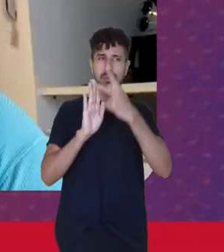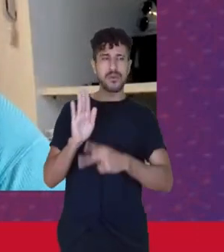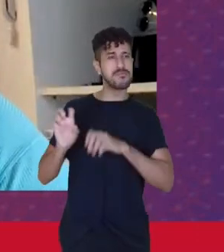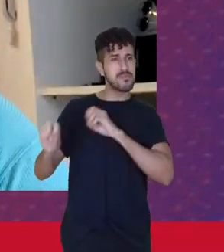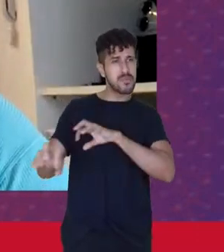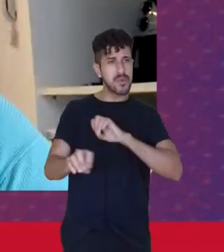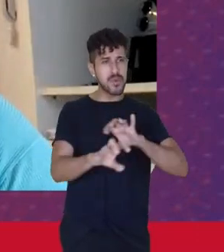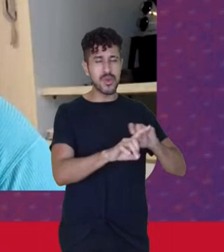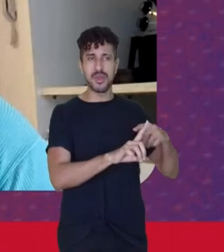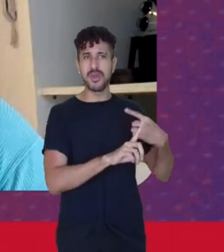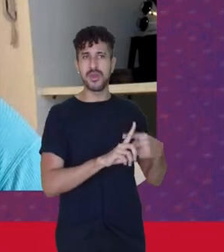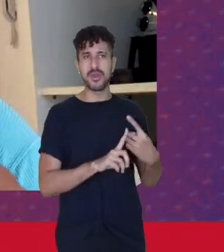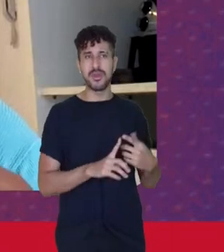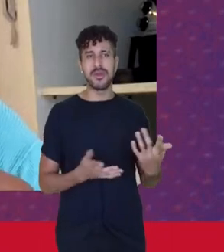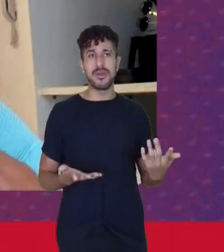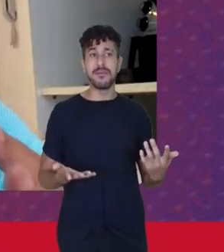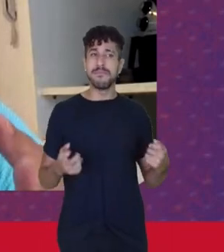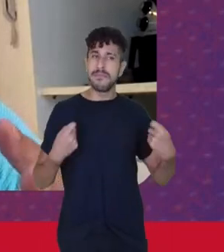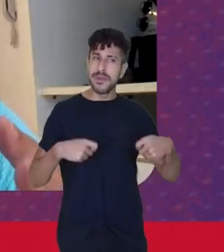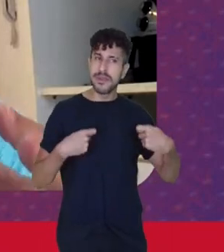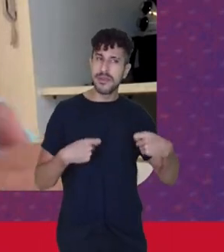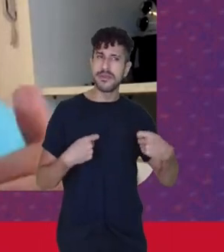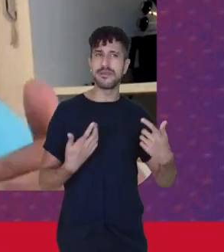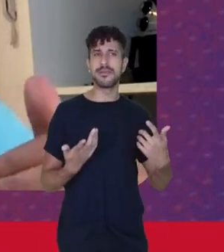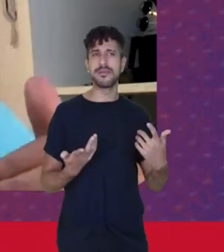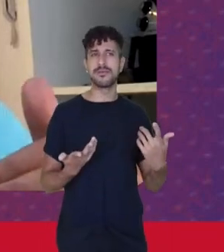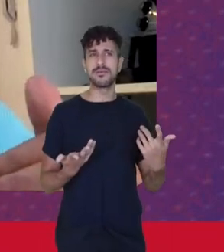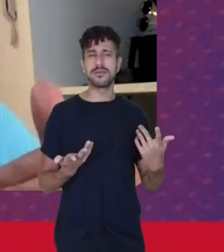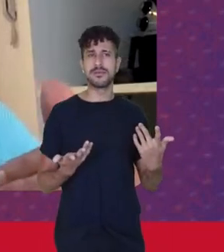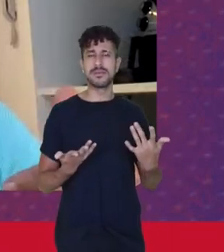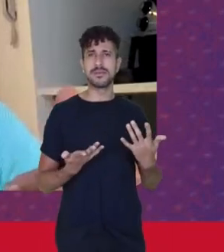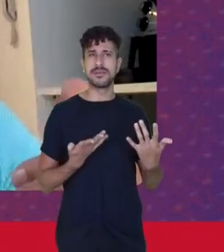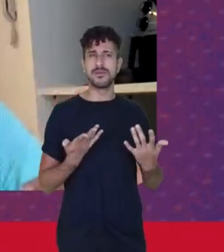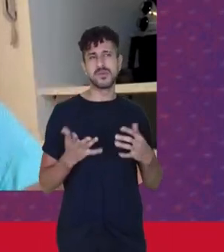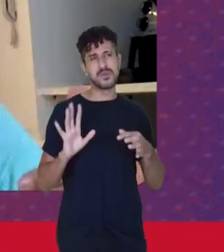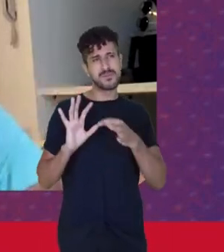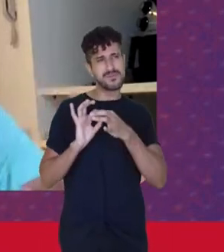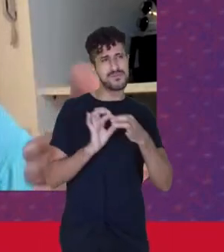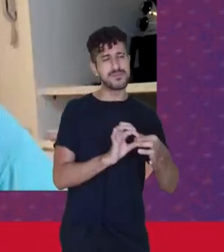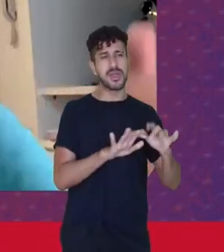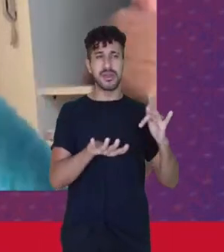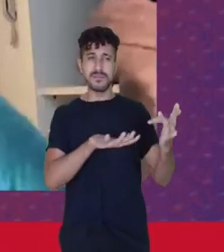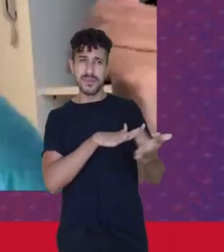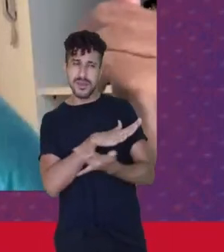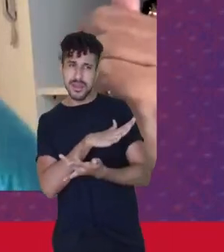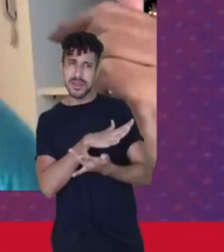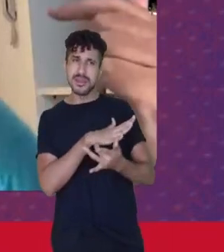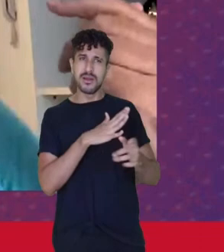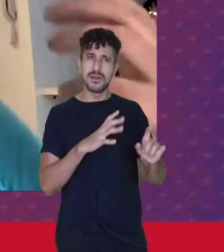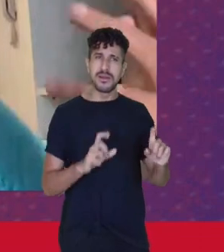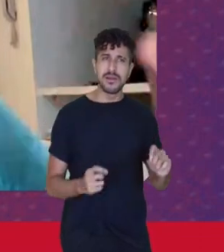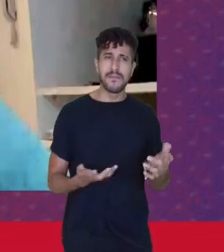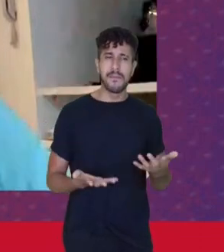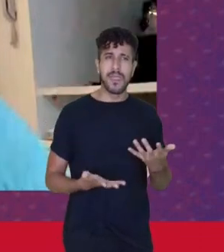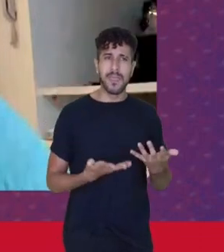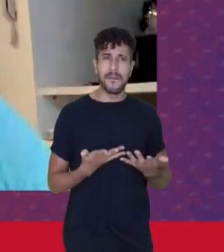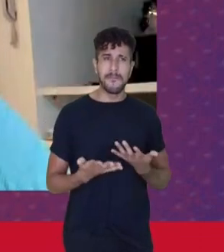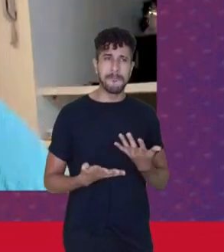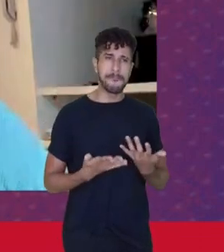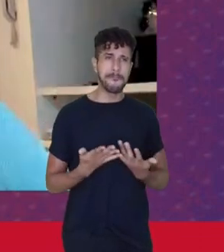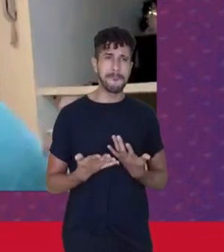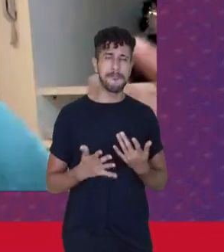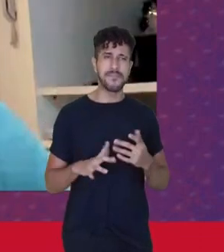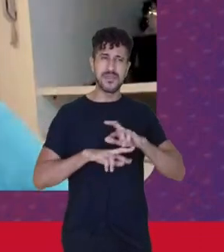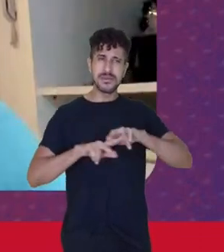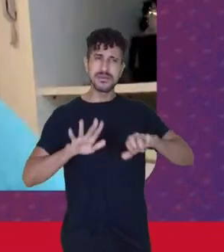educativas, porque você precisava, numa situação de redes sociais onde, né,